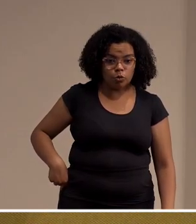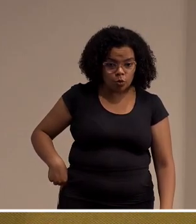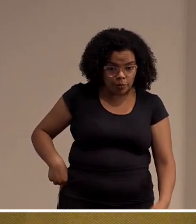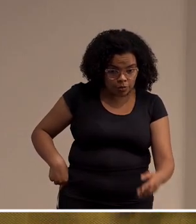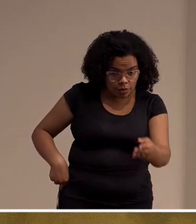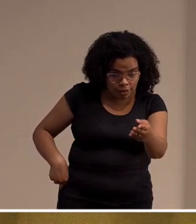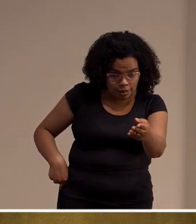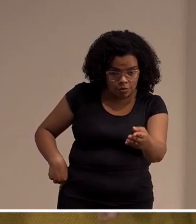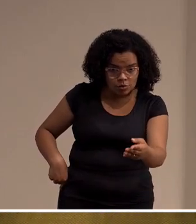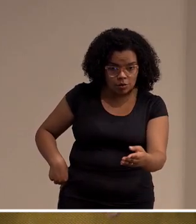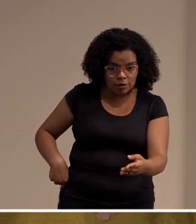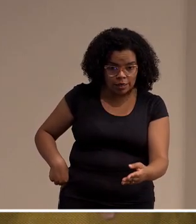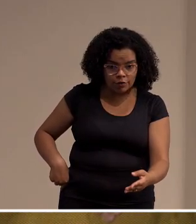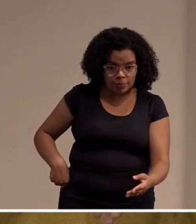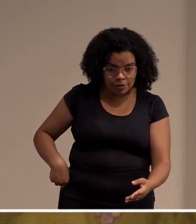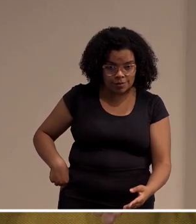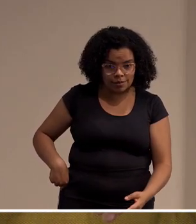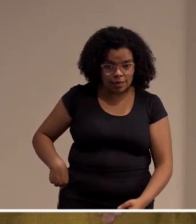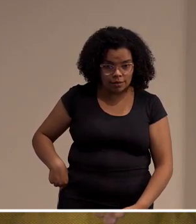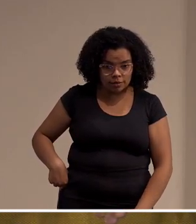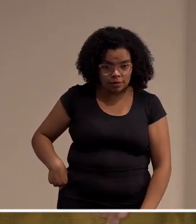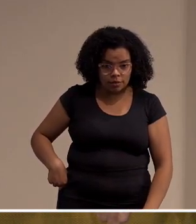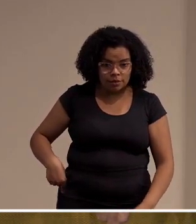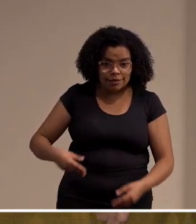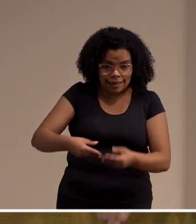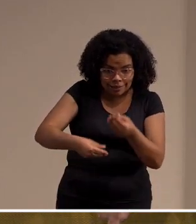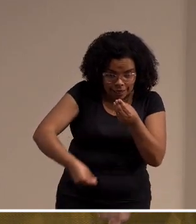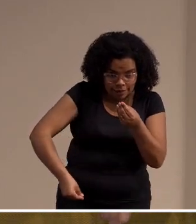ruim, porque ontem a gente cantou karaoke.